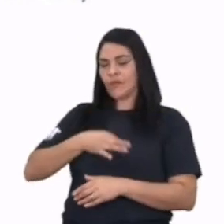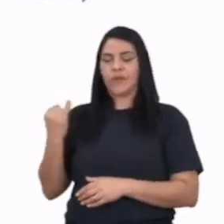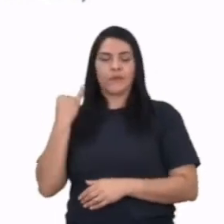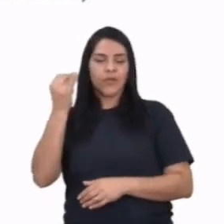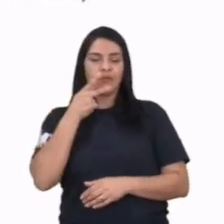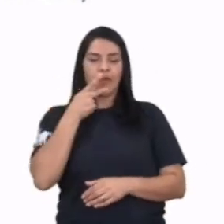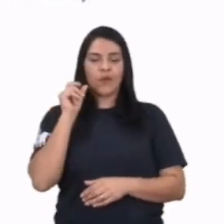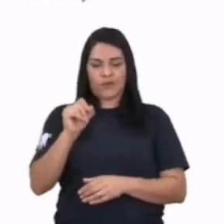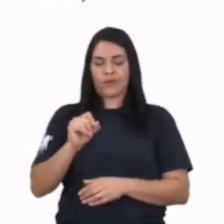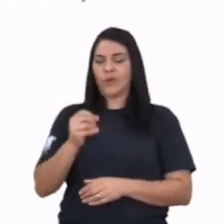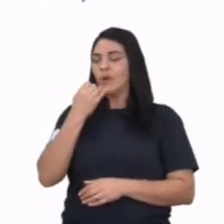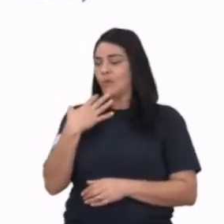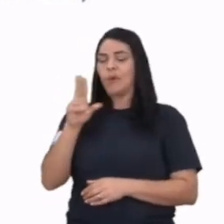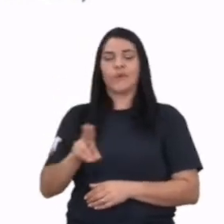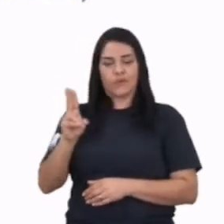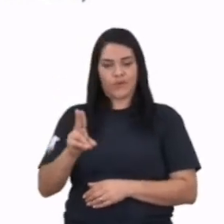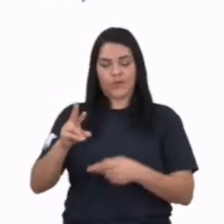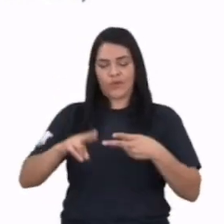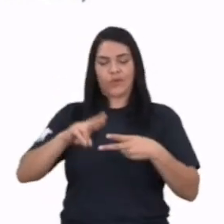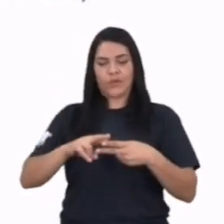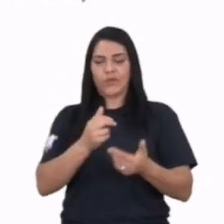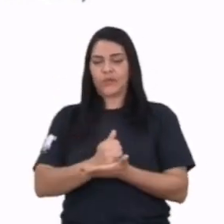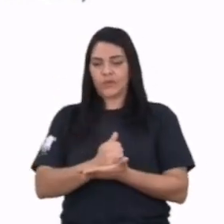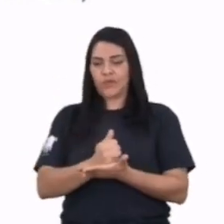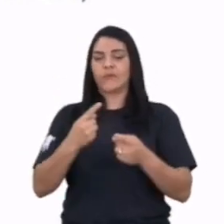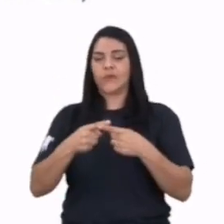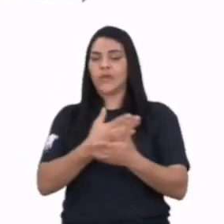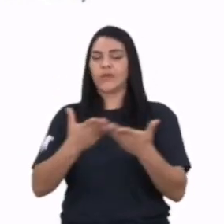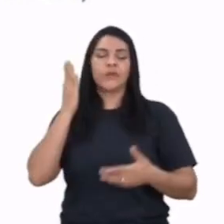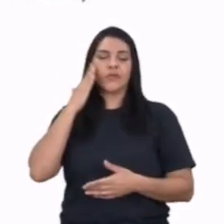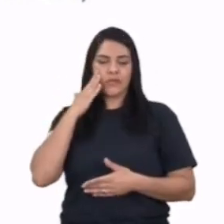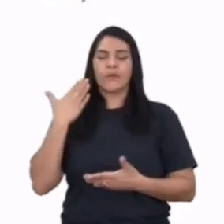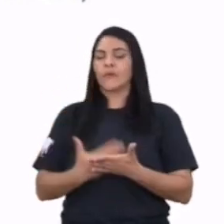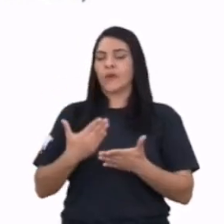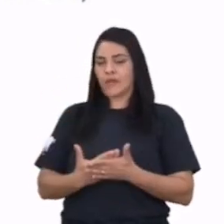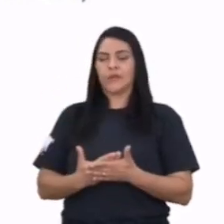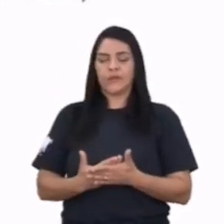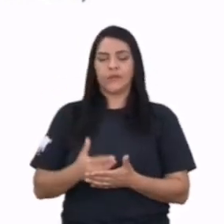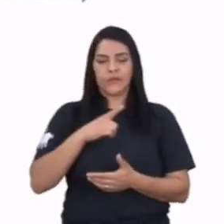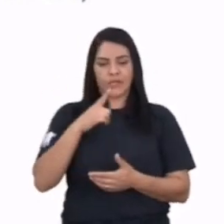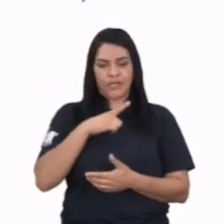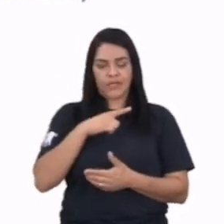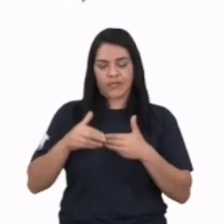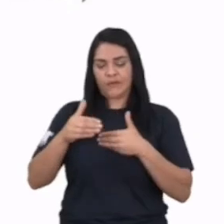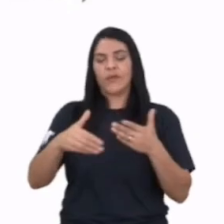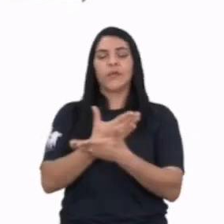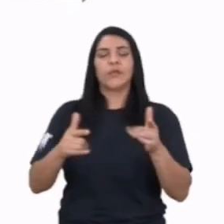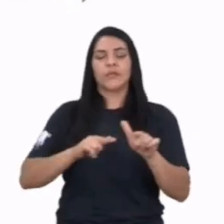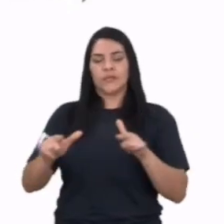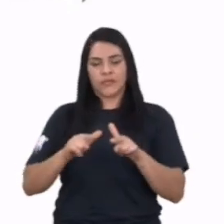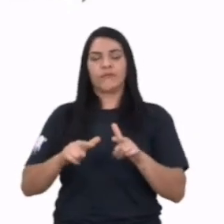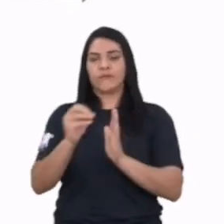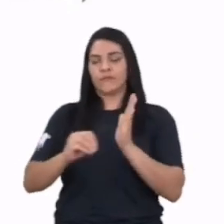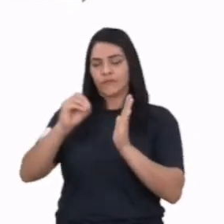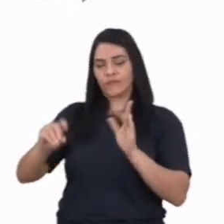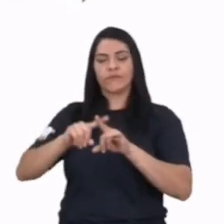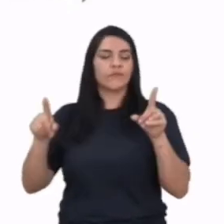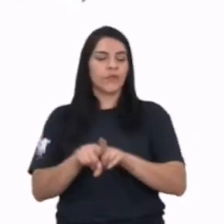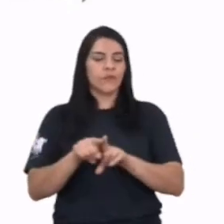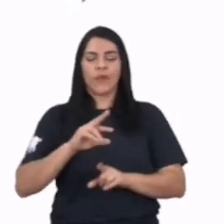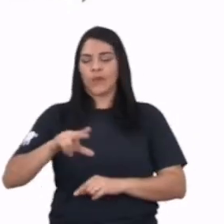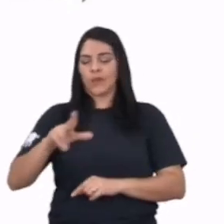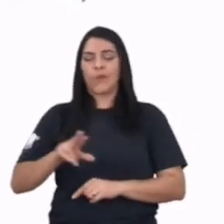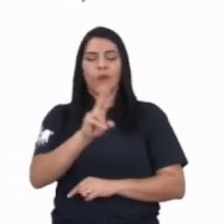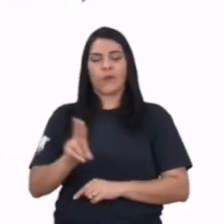falar aqui que é um bom uso desses recursos de gamificação, que a gente sabe que interessa um aluno hoje em dia, né? Principalmente ali nesses segmentos que a gente trabalha, o Tarefa SP, mas que não é um